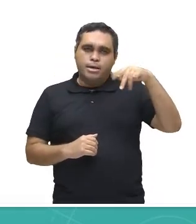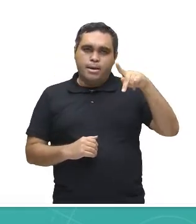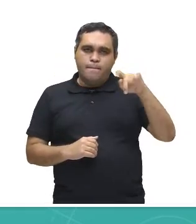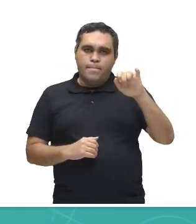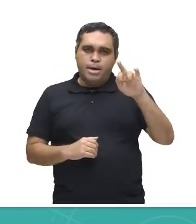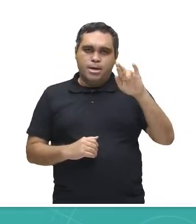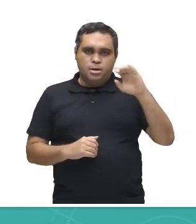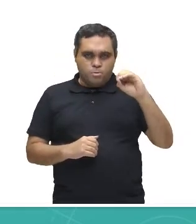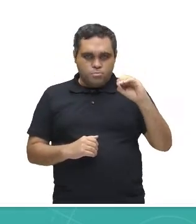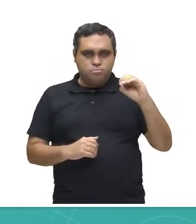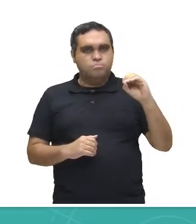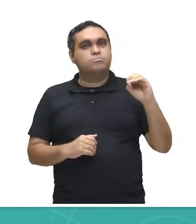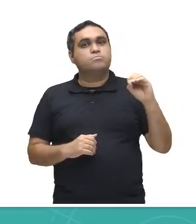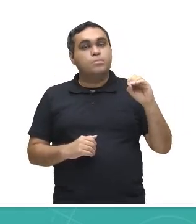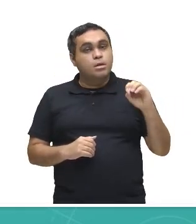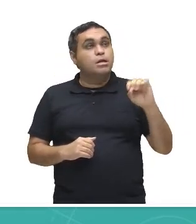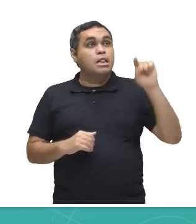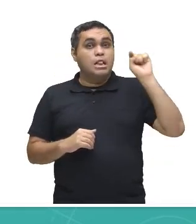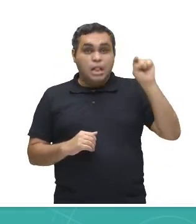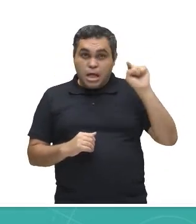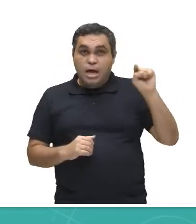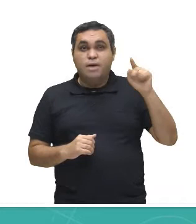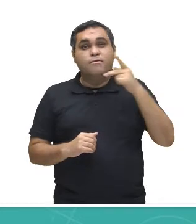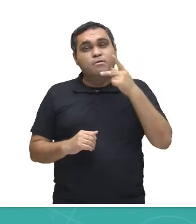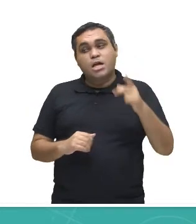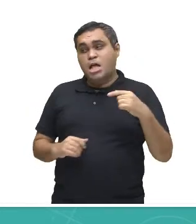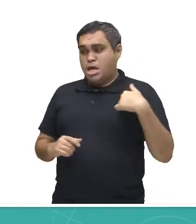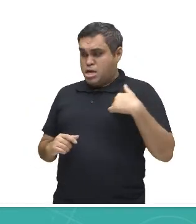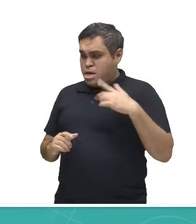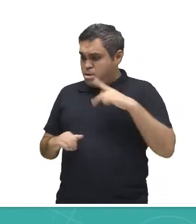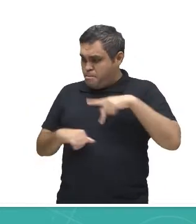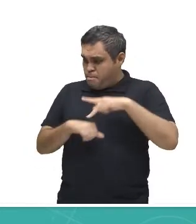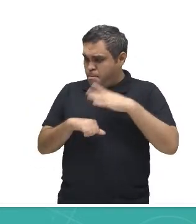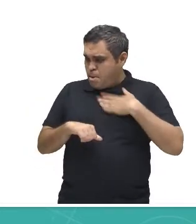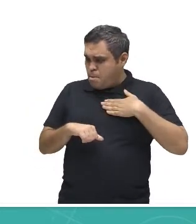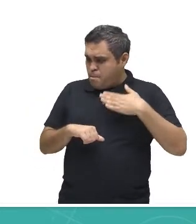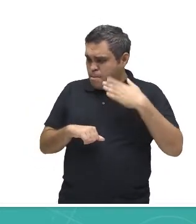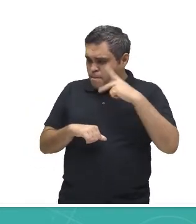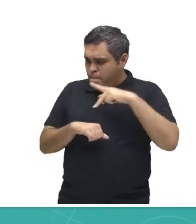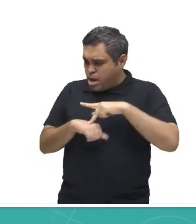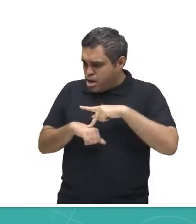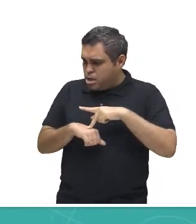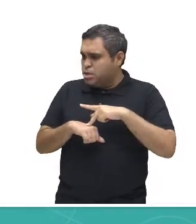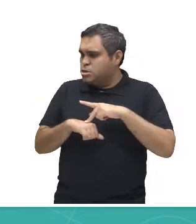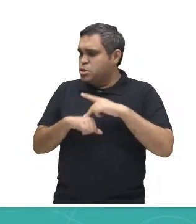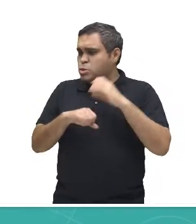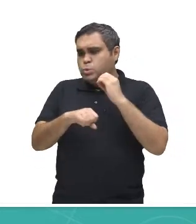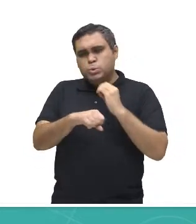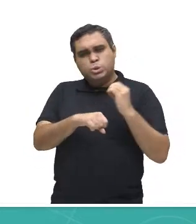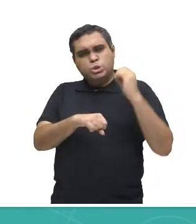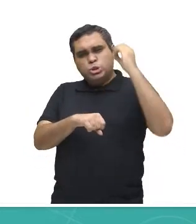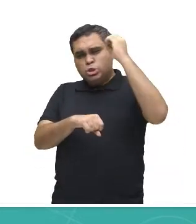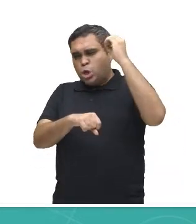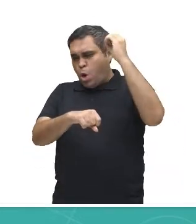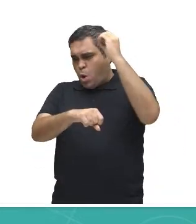sol nunca se punha, porque em algum território dominado pela Inglaterra,